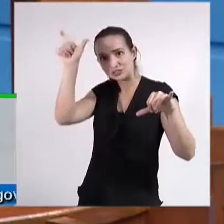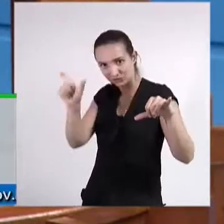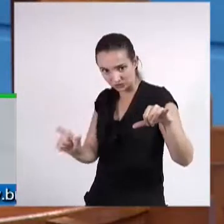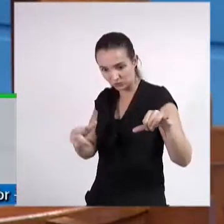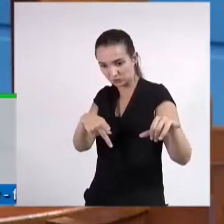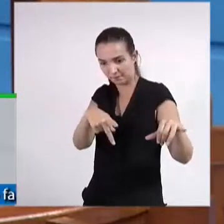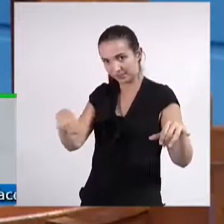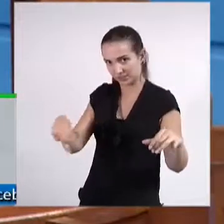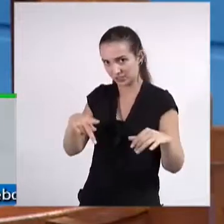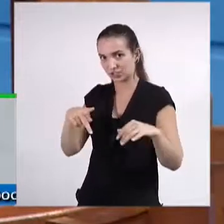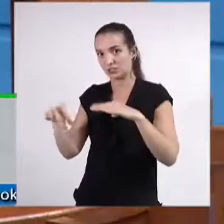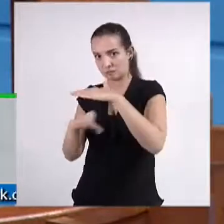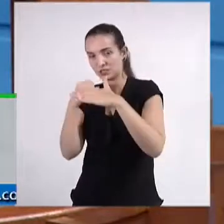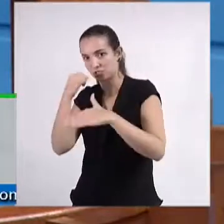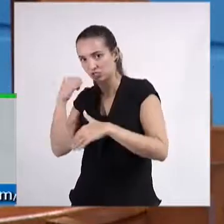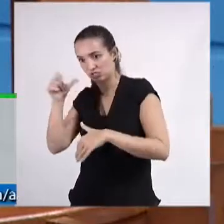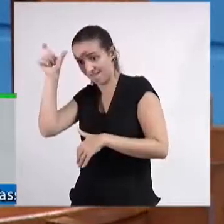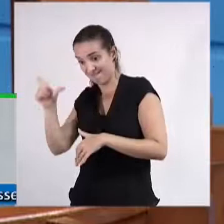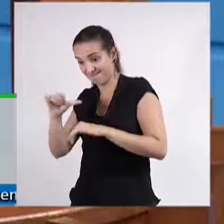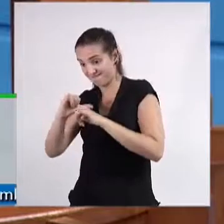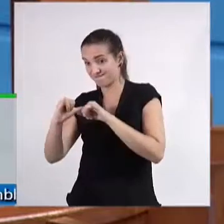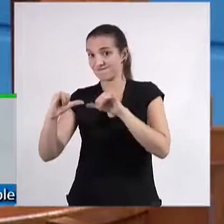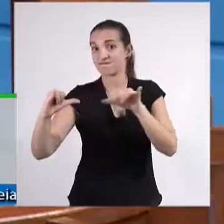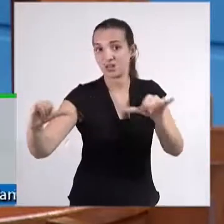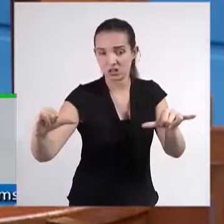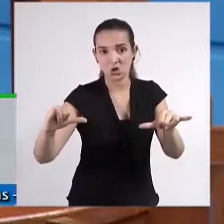várias regiões do Brasil ocorreram isto,